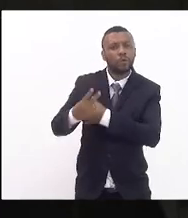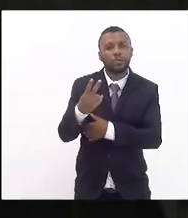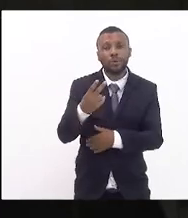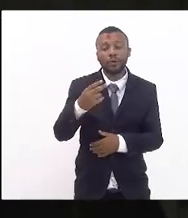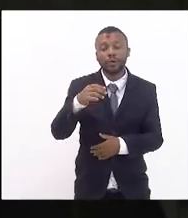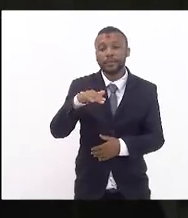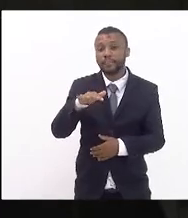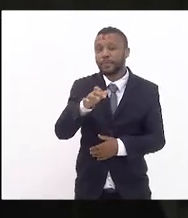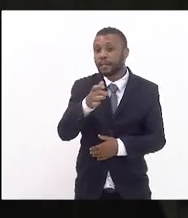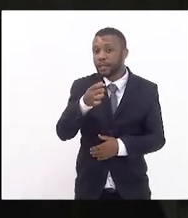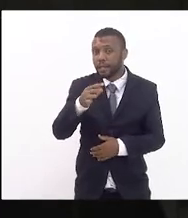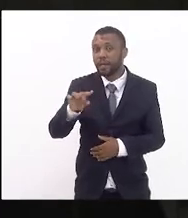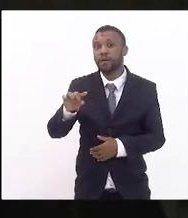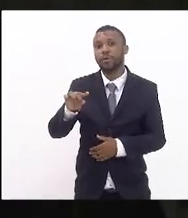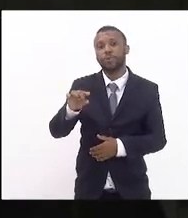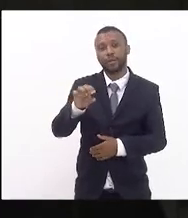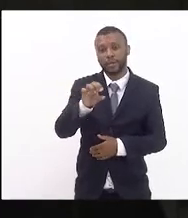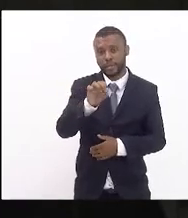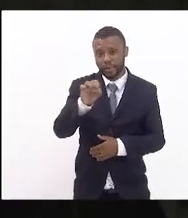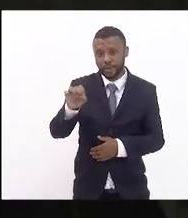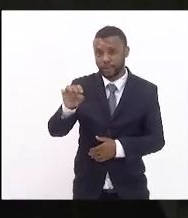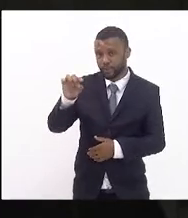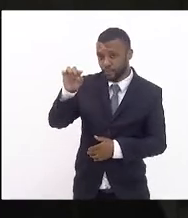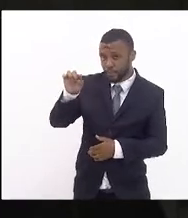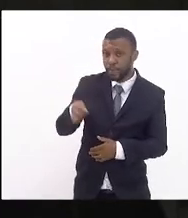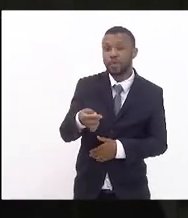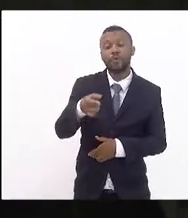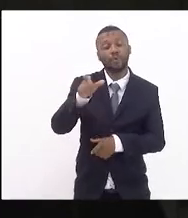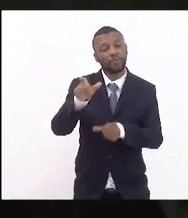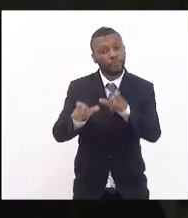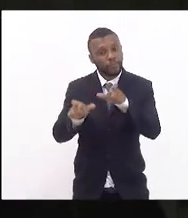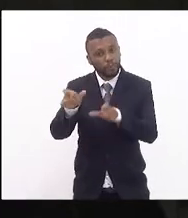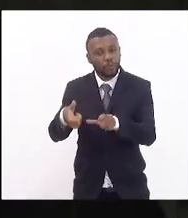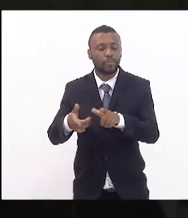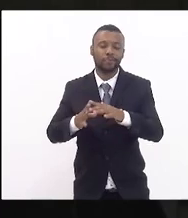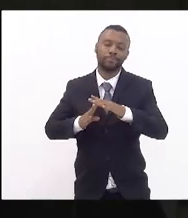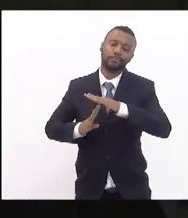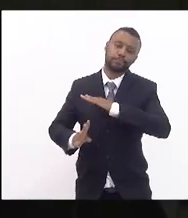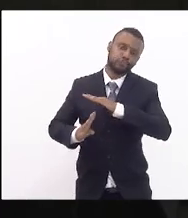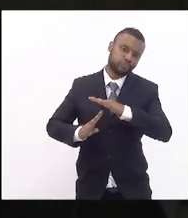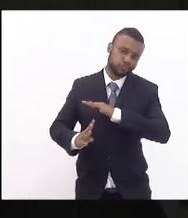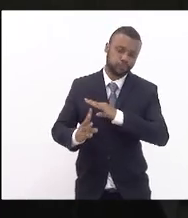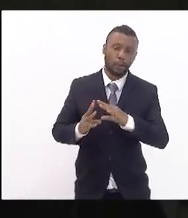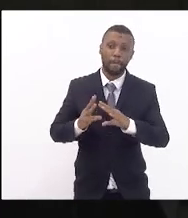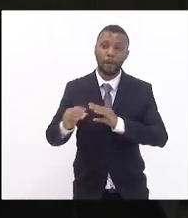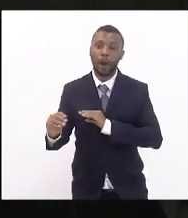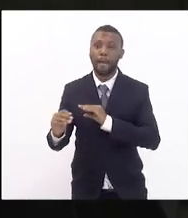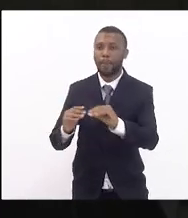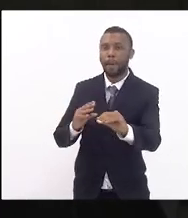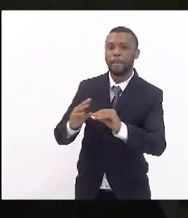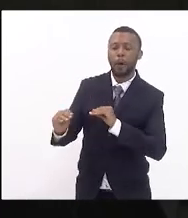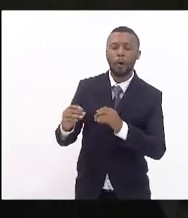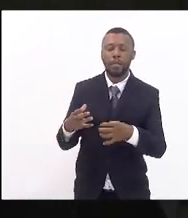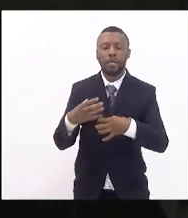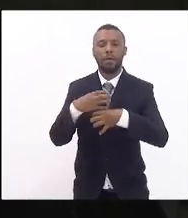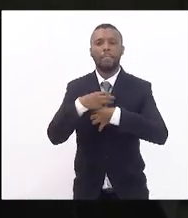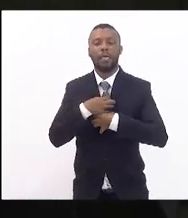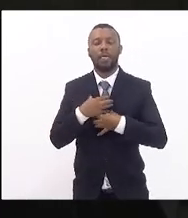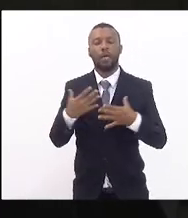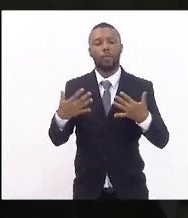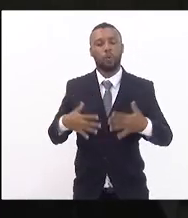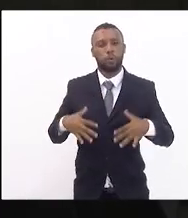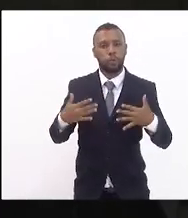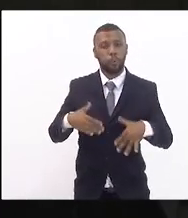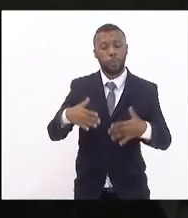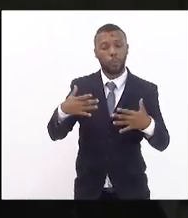2,5 milhões de pessoas com as suas vidas profundamente abaladas. A